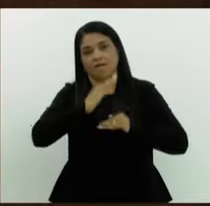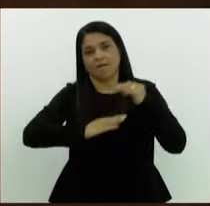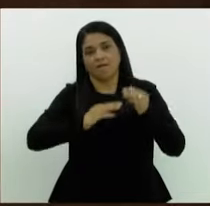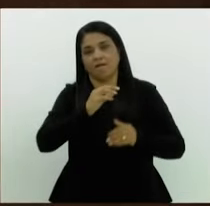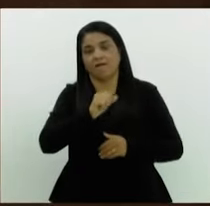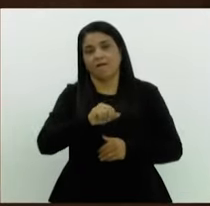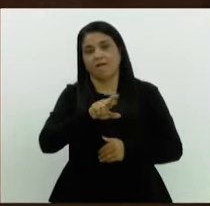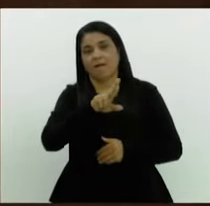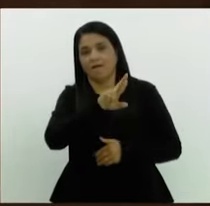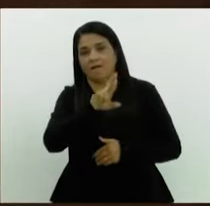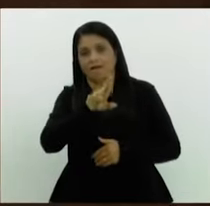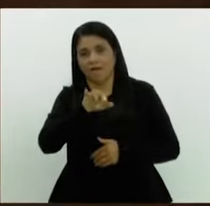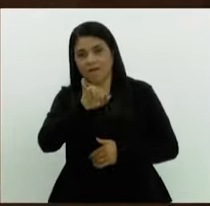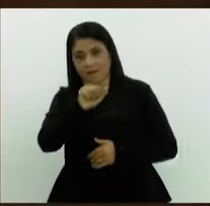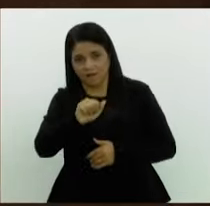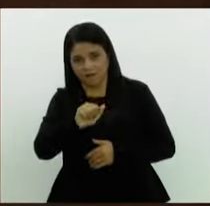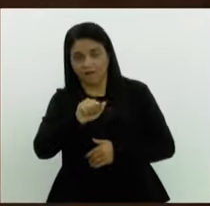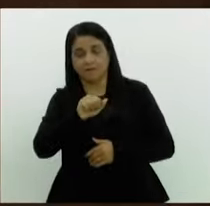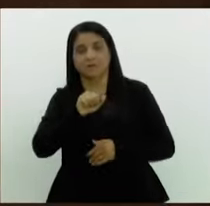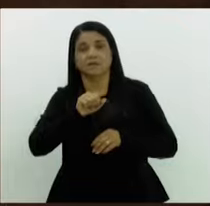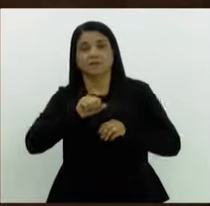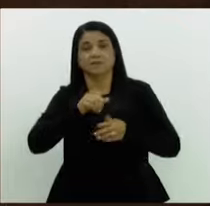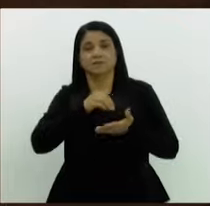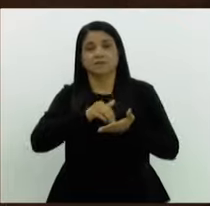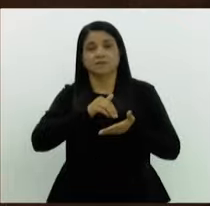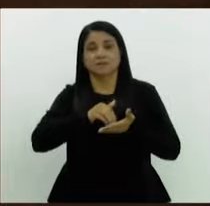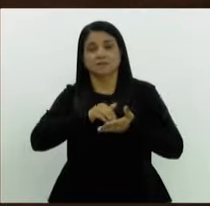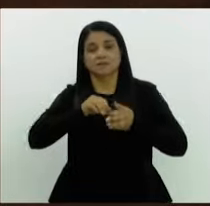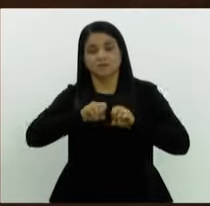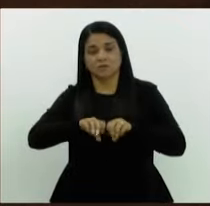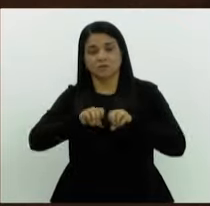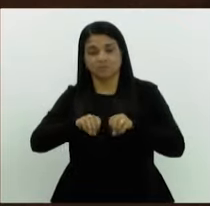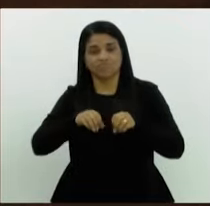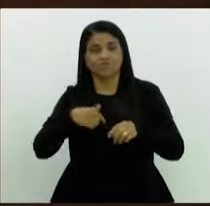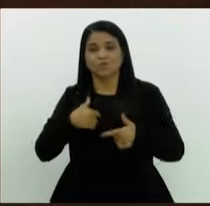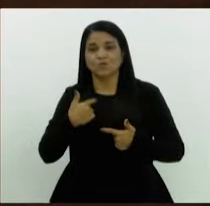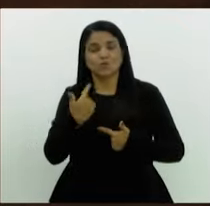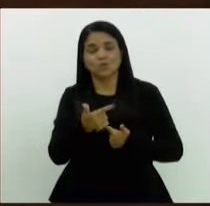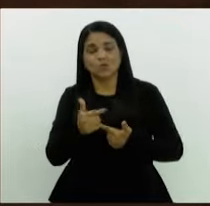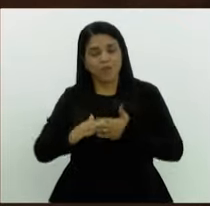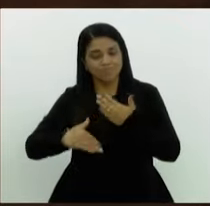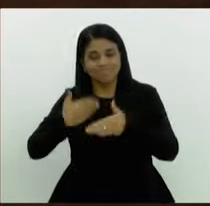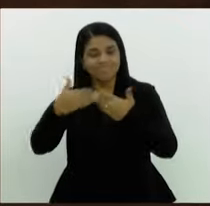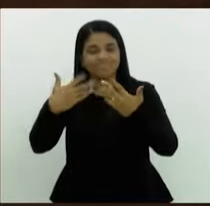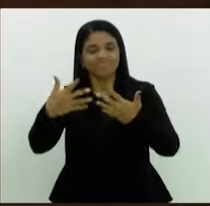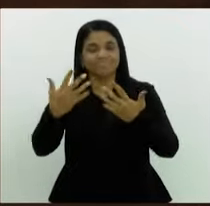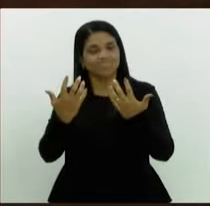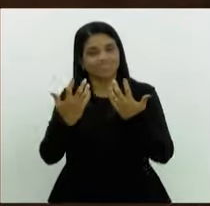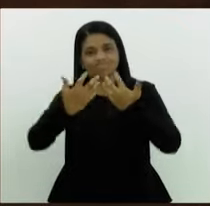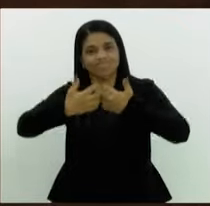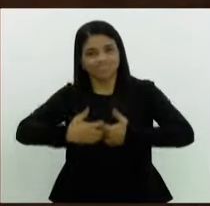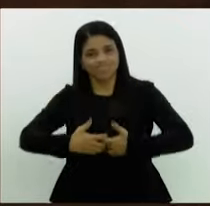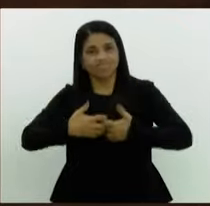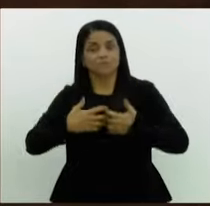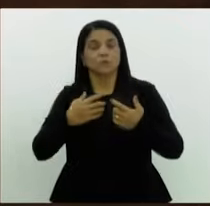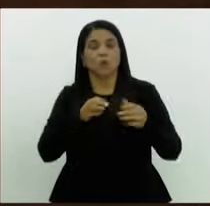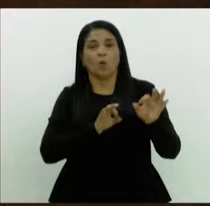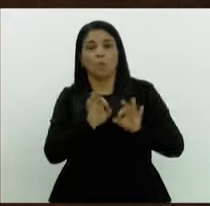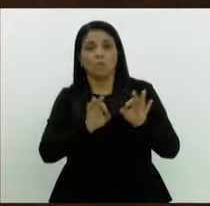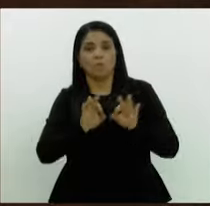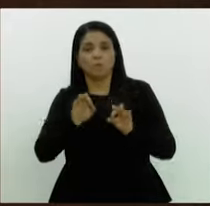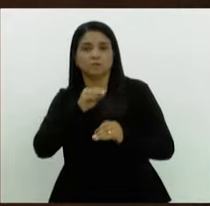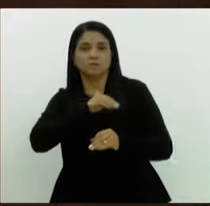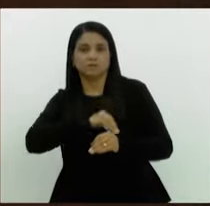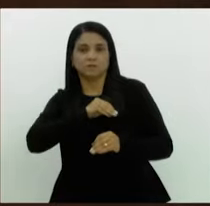Secretaria Estadual de Educação, no não avanço em relação à integralização de um plano de cargos e salários que contemple